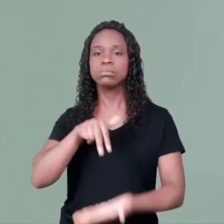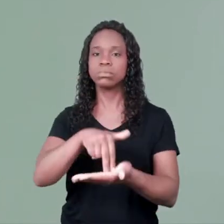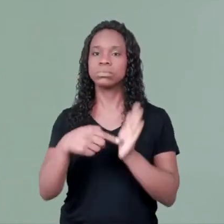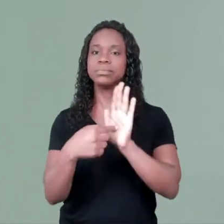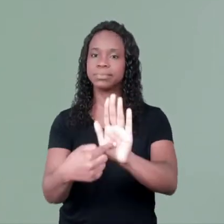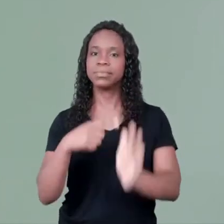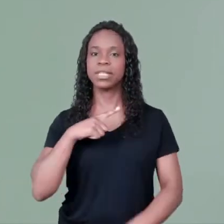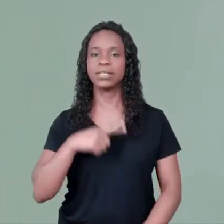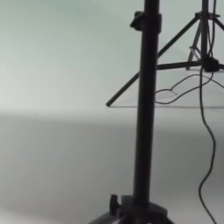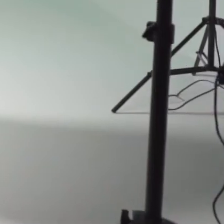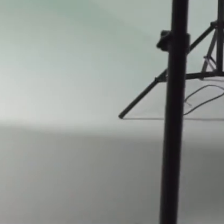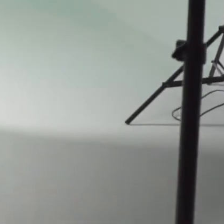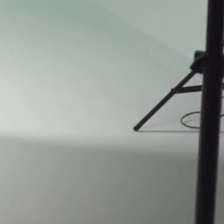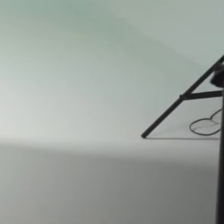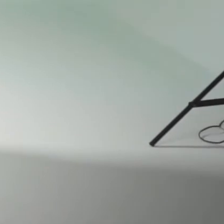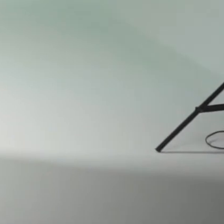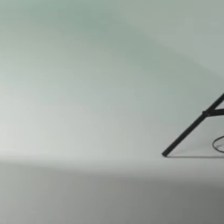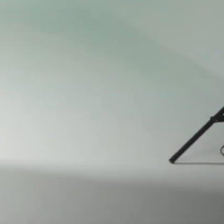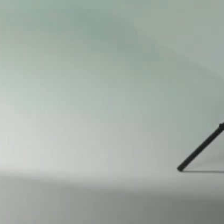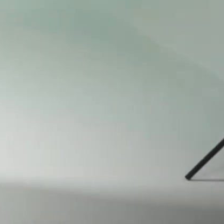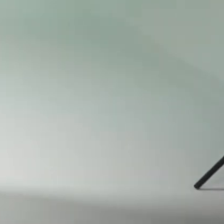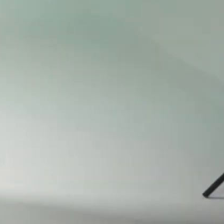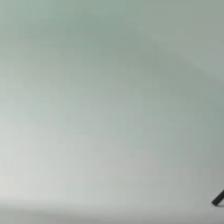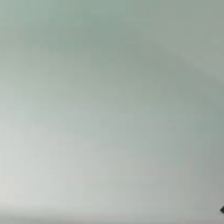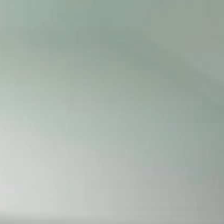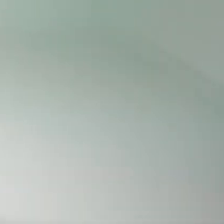importante enquanto representatividade.